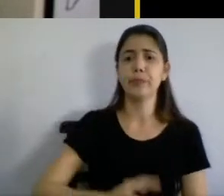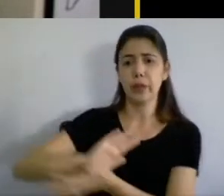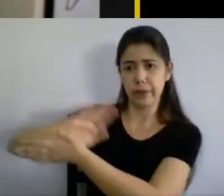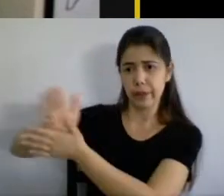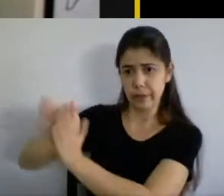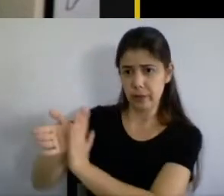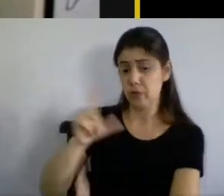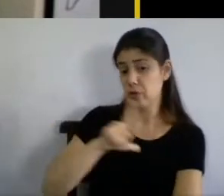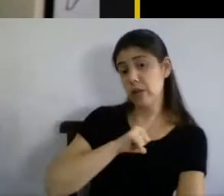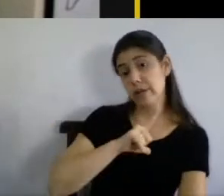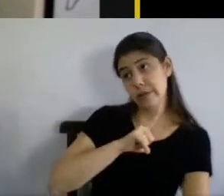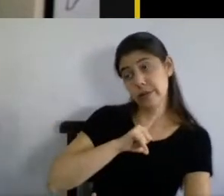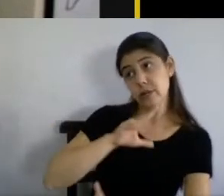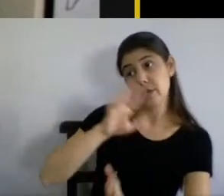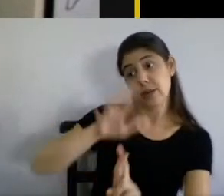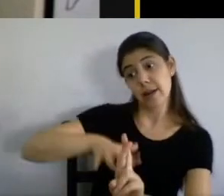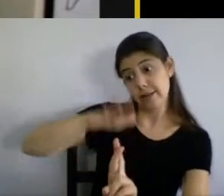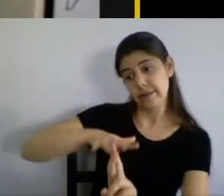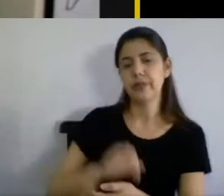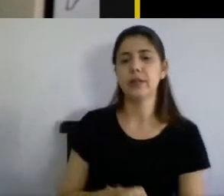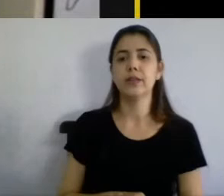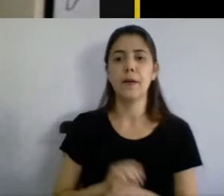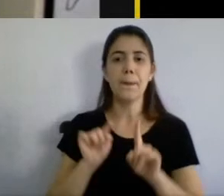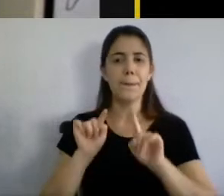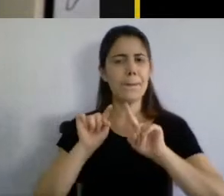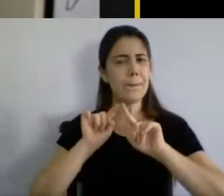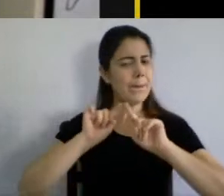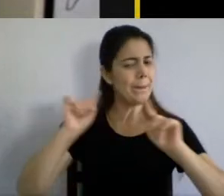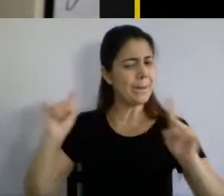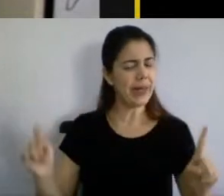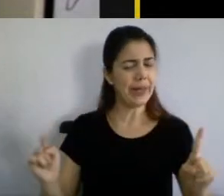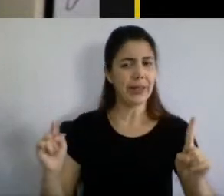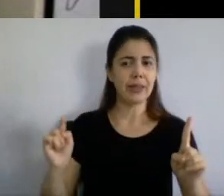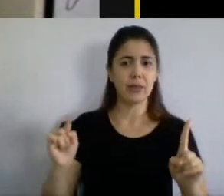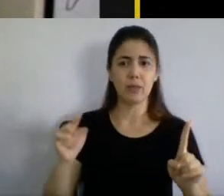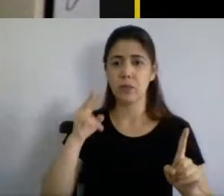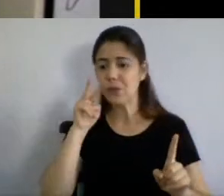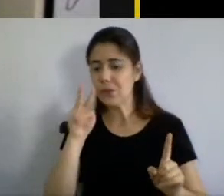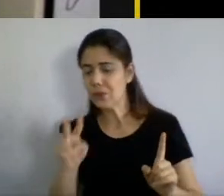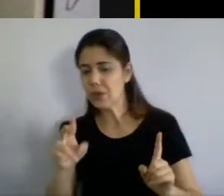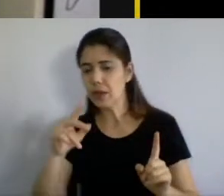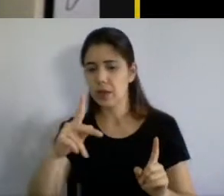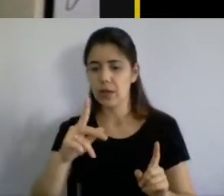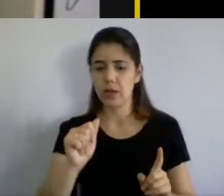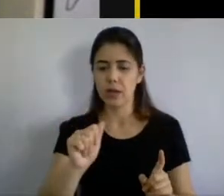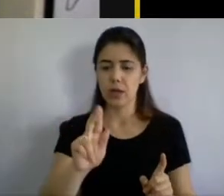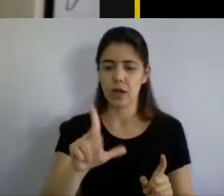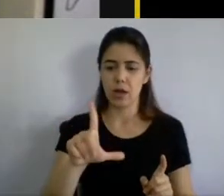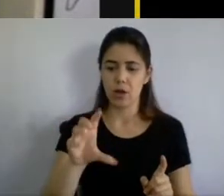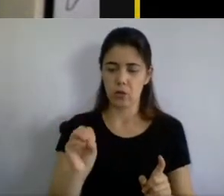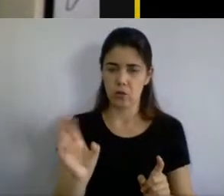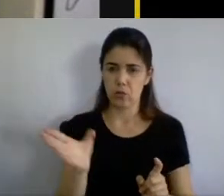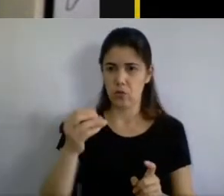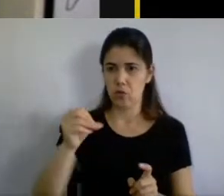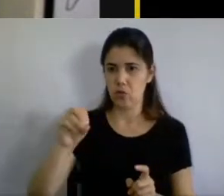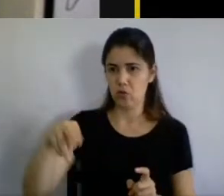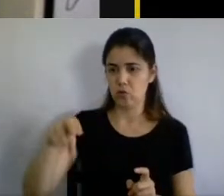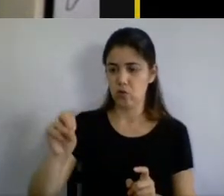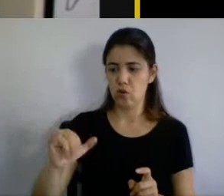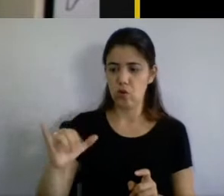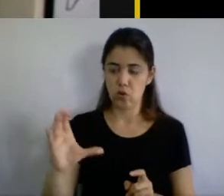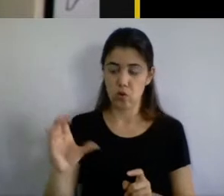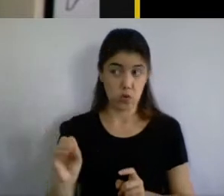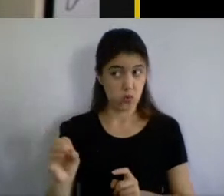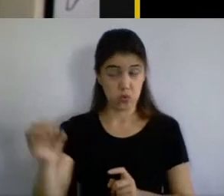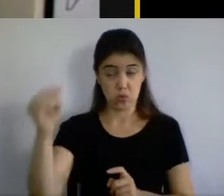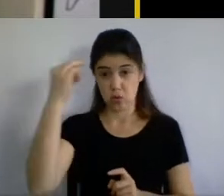quando a gente vê o Paulo Honório nas memórias dele, por exemplo, vocês se lembram, ele constitui a